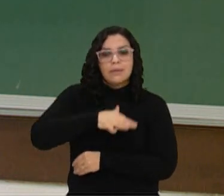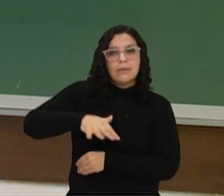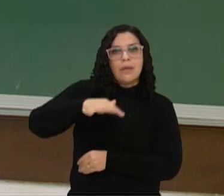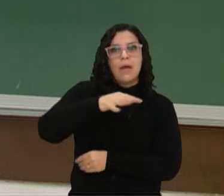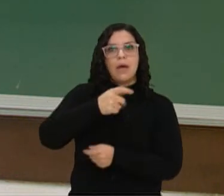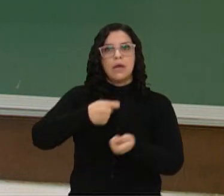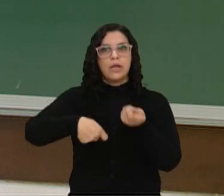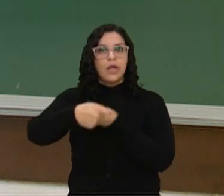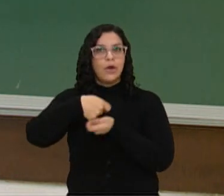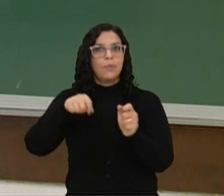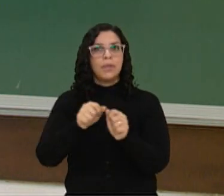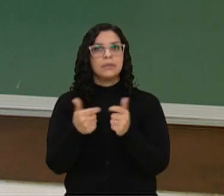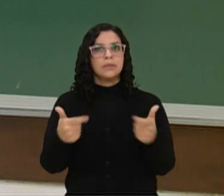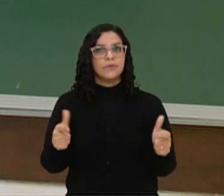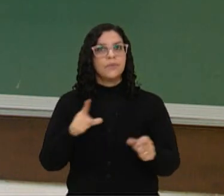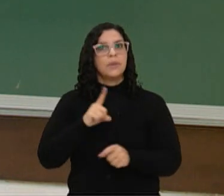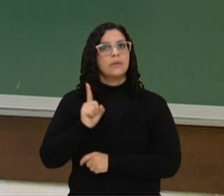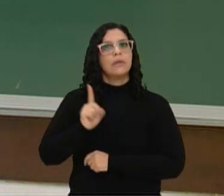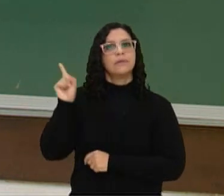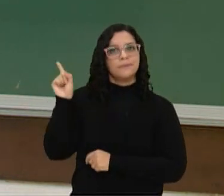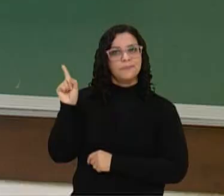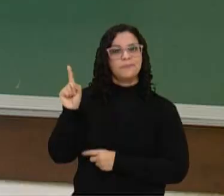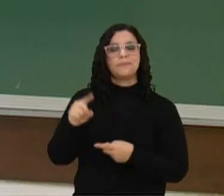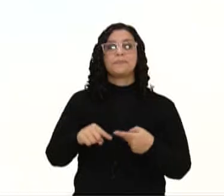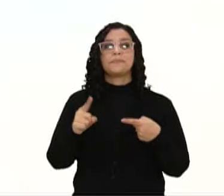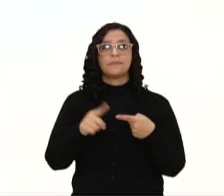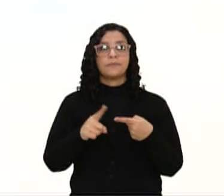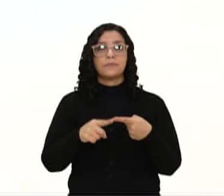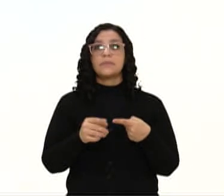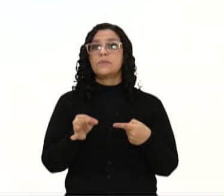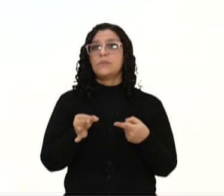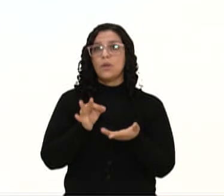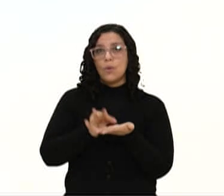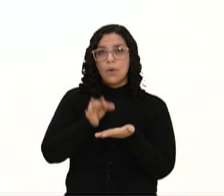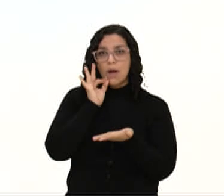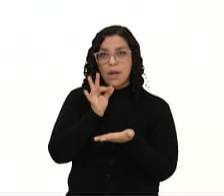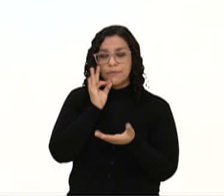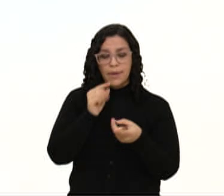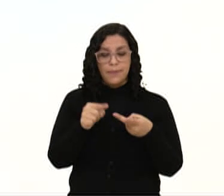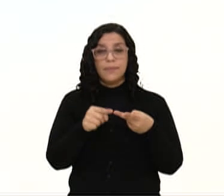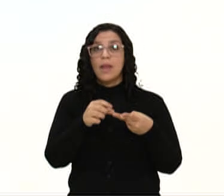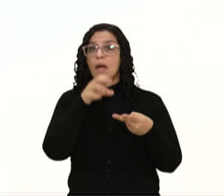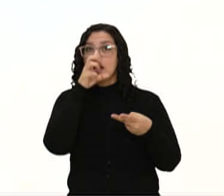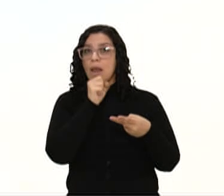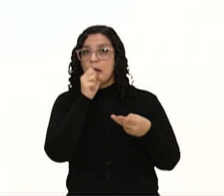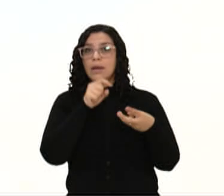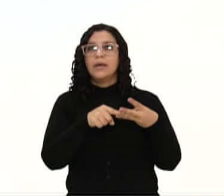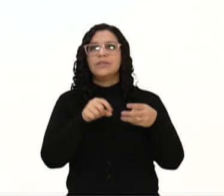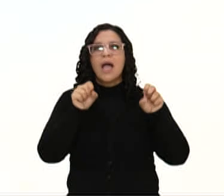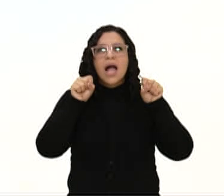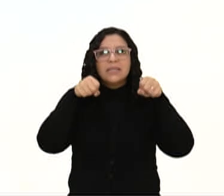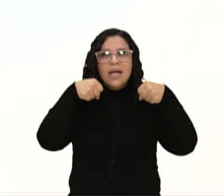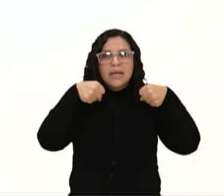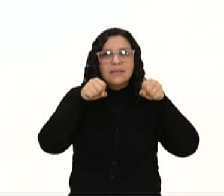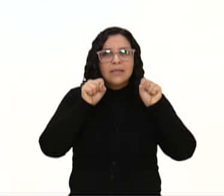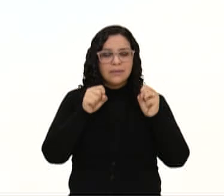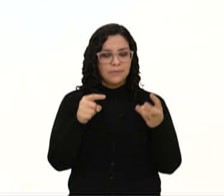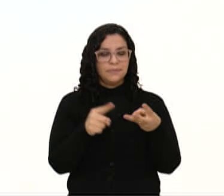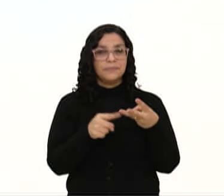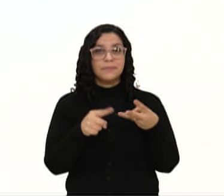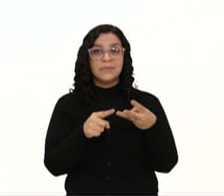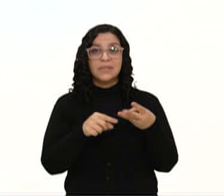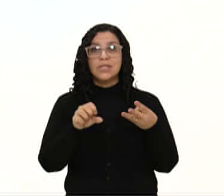dessa ideia de crescimento econômico. Então, o que é que nós vamos ter ali? Exemplos, o café, a laranja, a cana-de-açúcar,